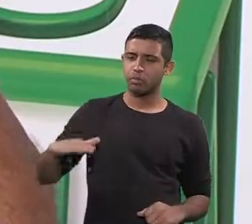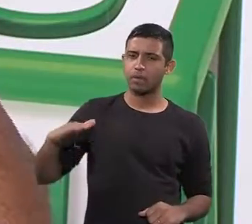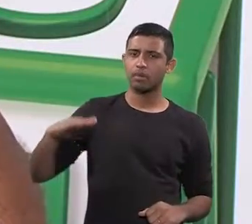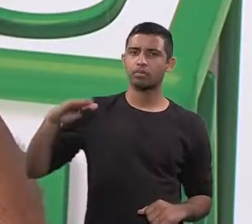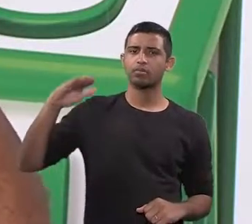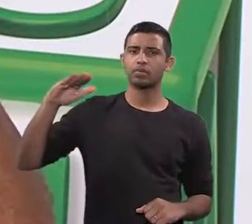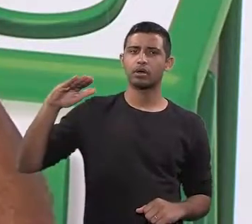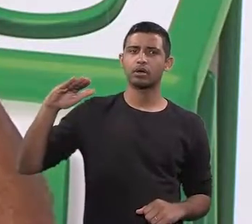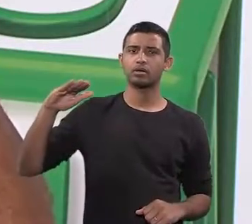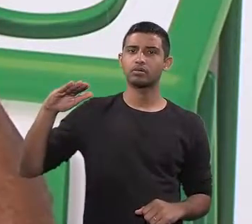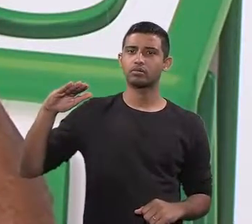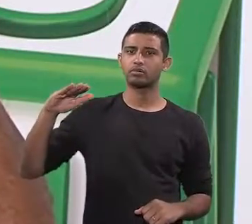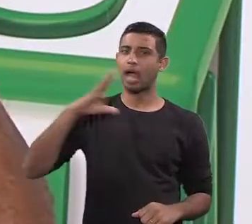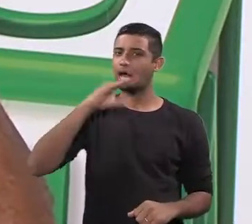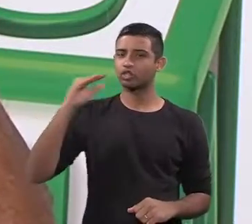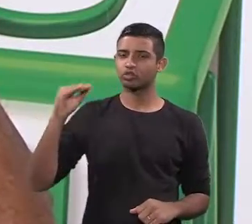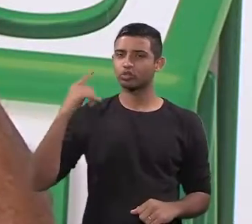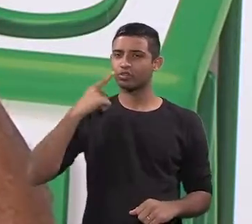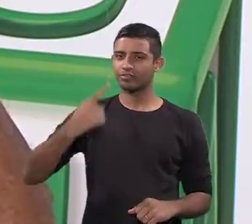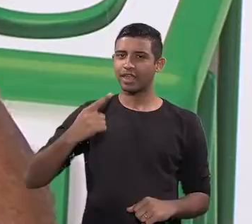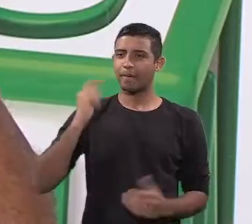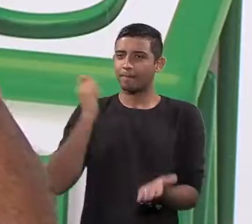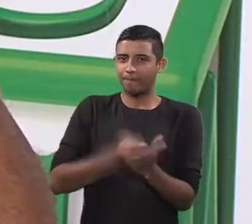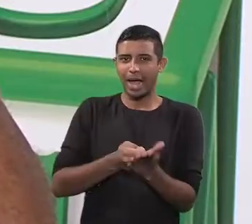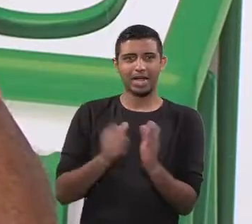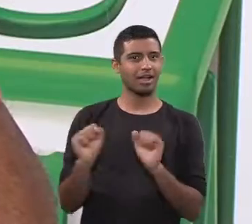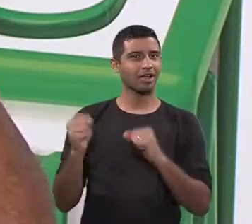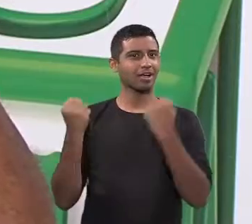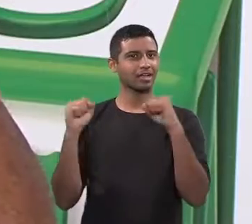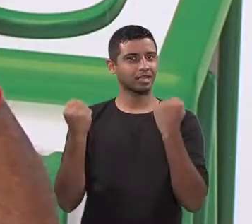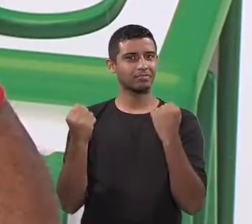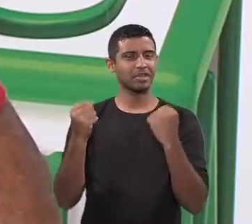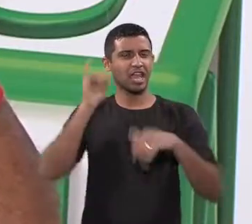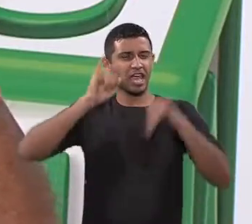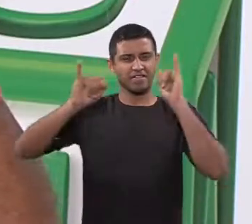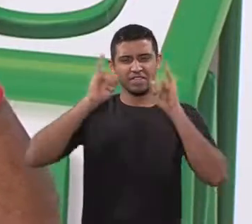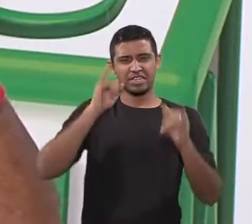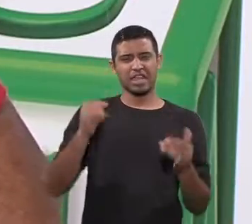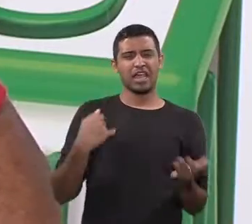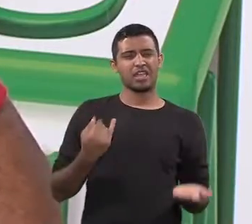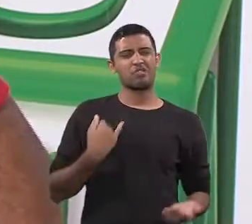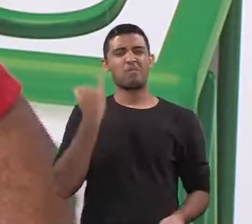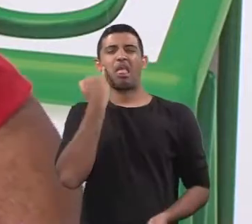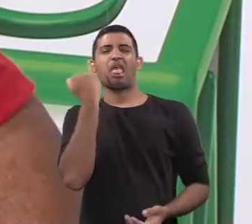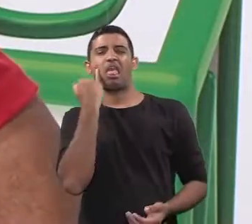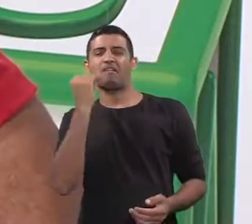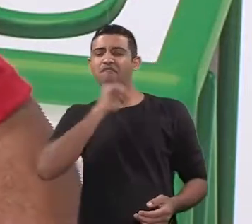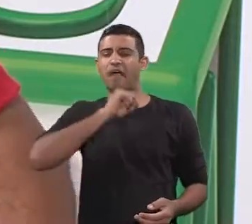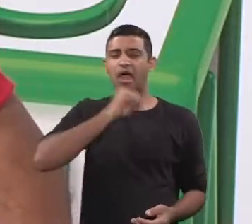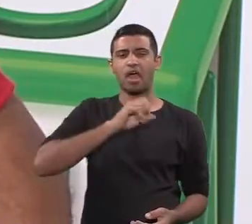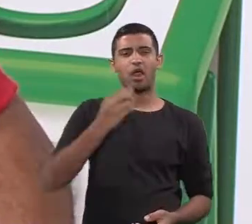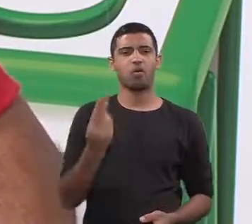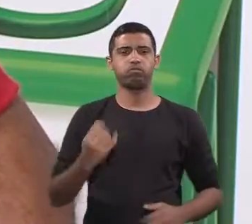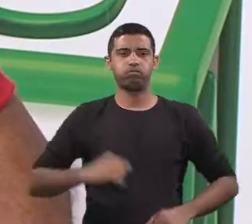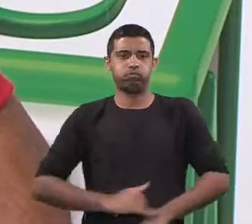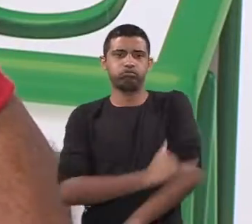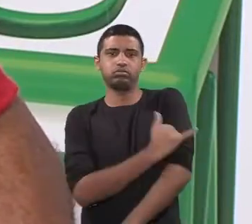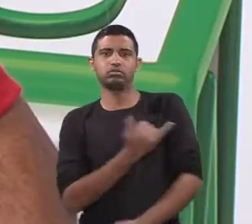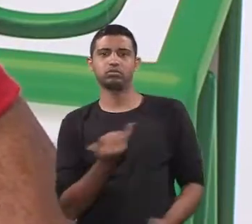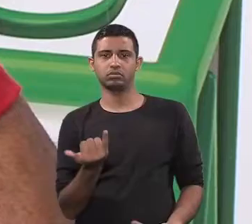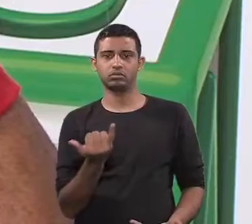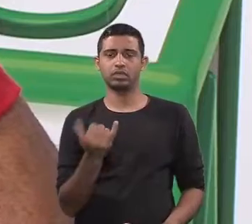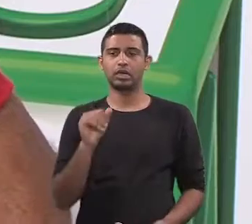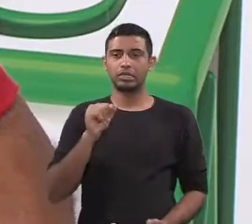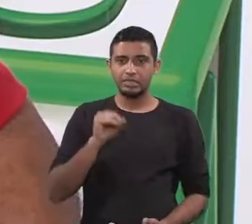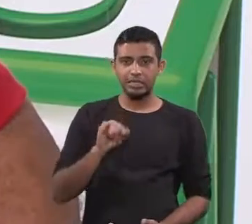nós vamos pagar a academia. Para evitar o sedentarismo, a obesidade, por aí afora. Então, se nós trabalharmos esse